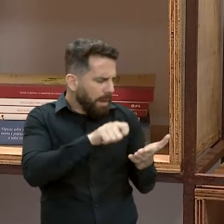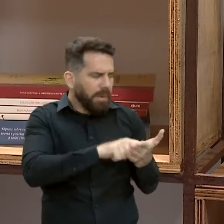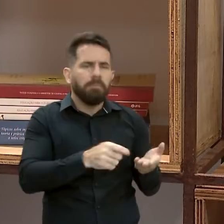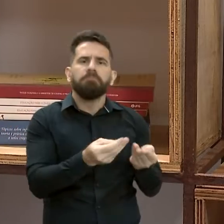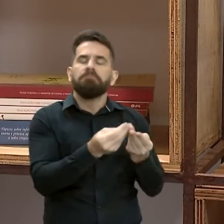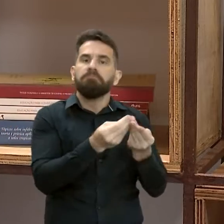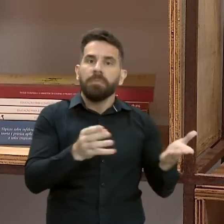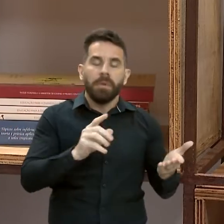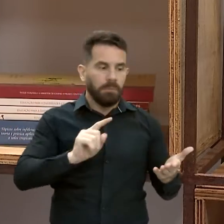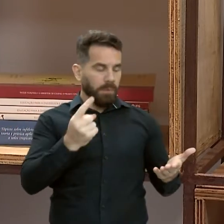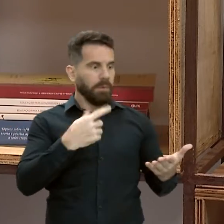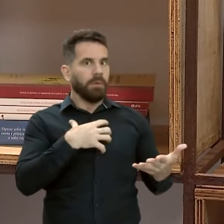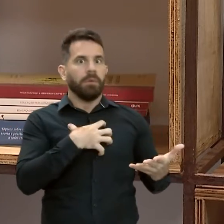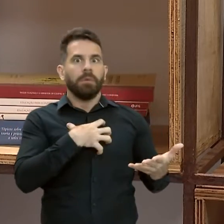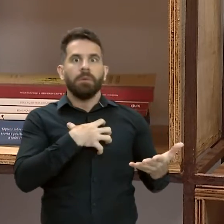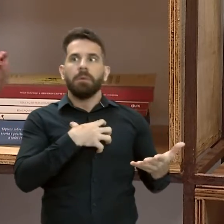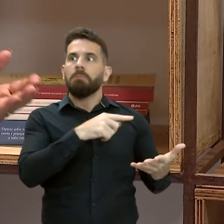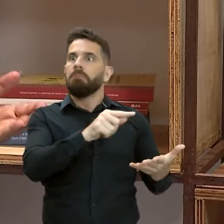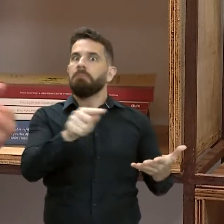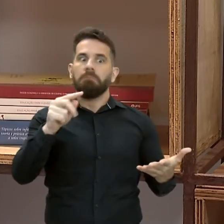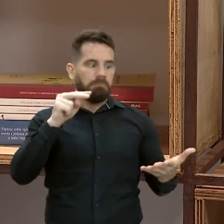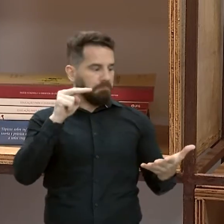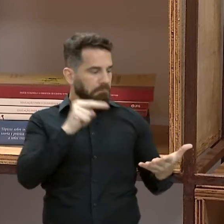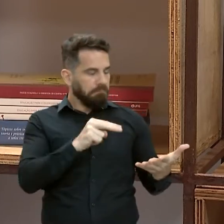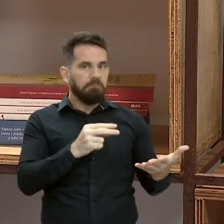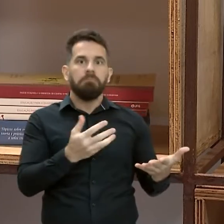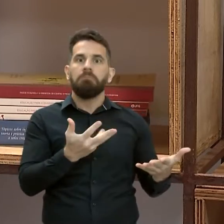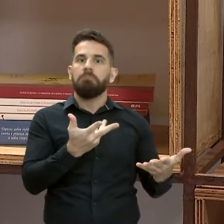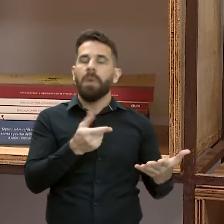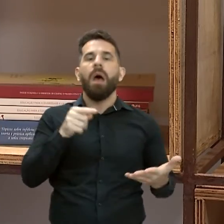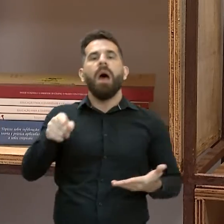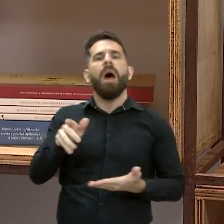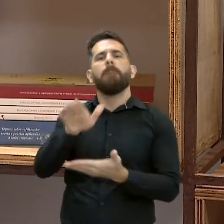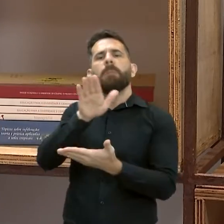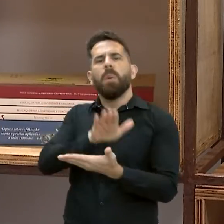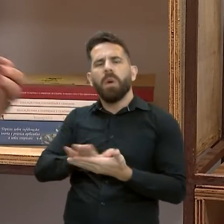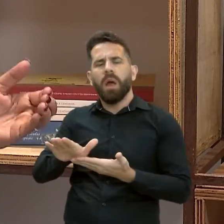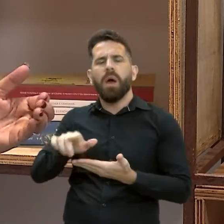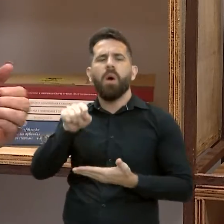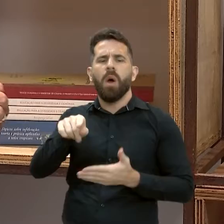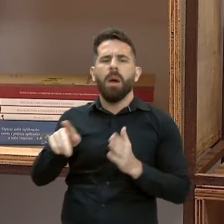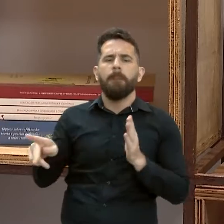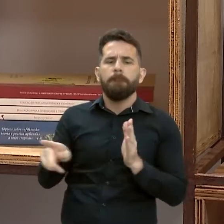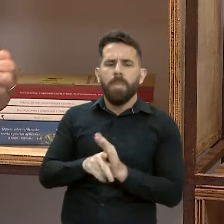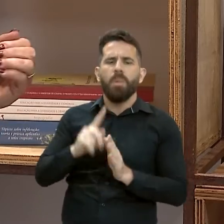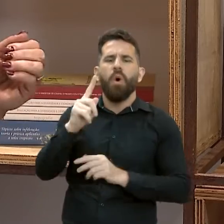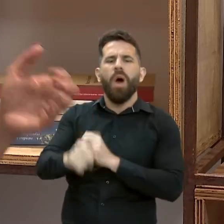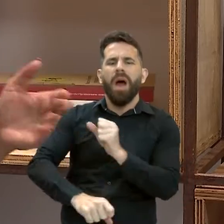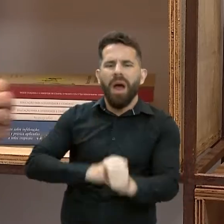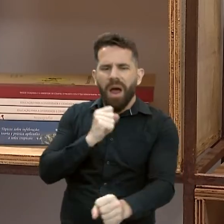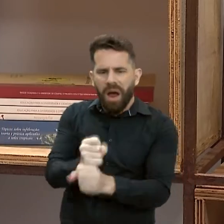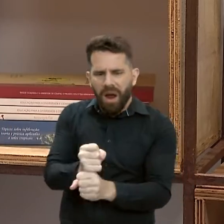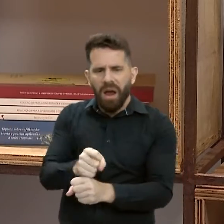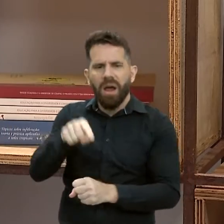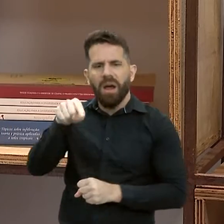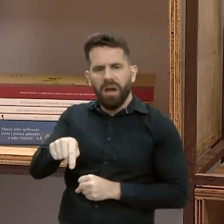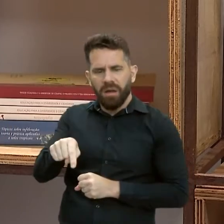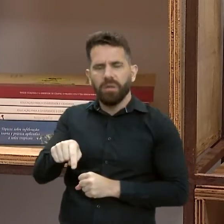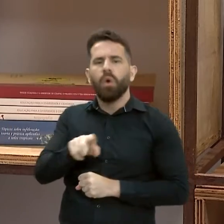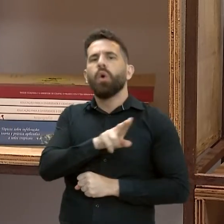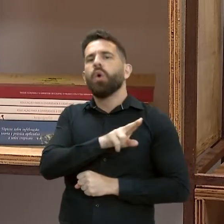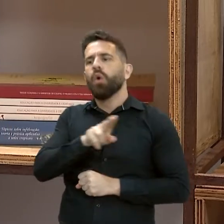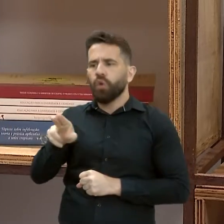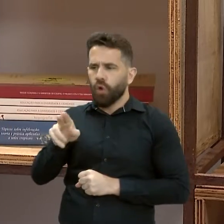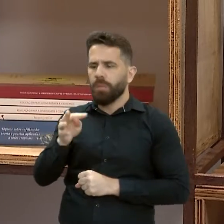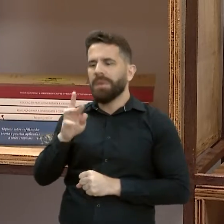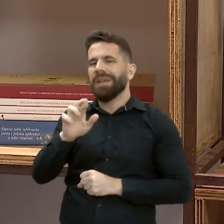primeiro conto que ela publica no Anuário Geográfico Estadual, de Goiás, que é o Tragédia na Roça, o conto